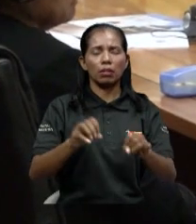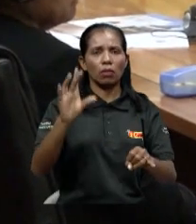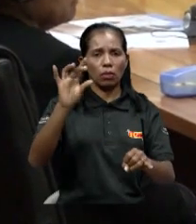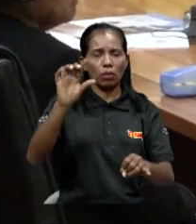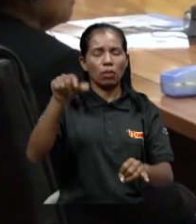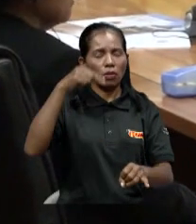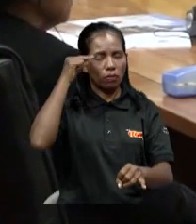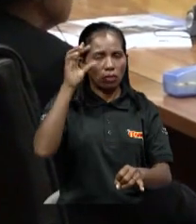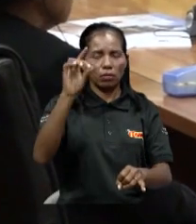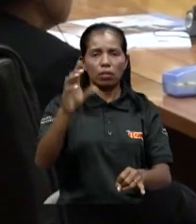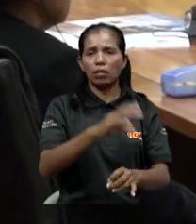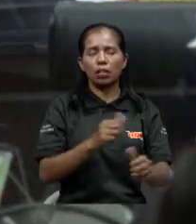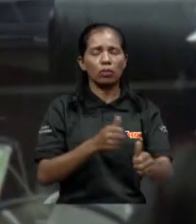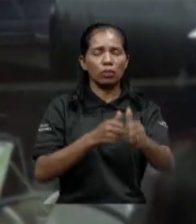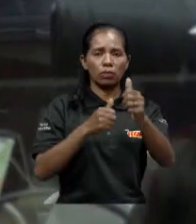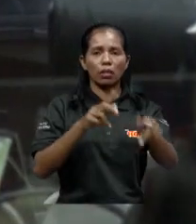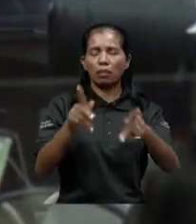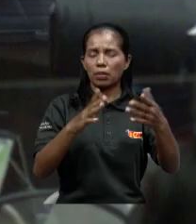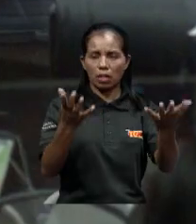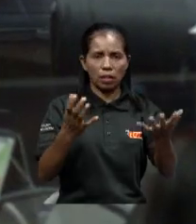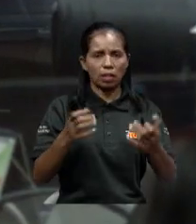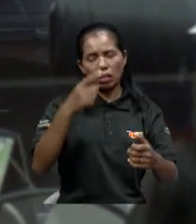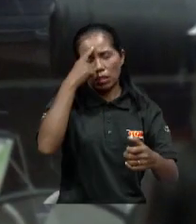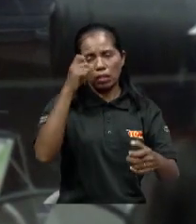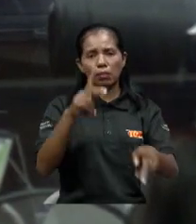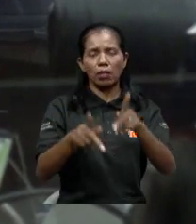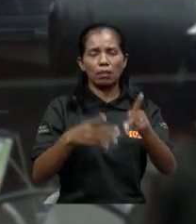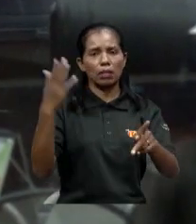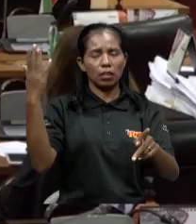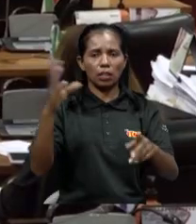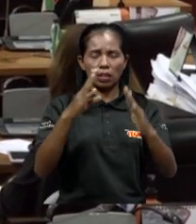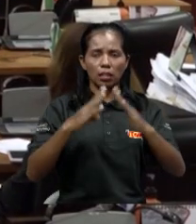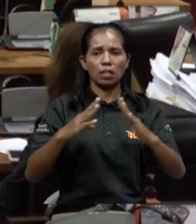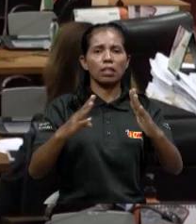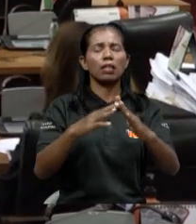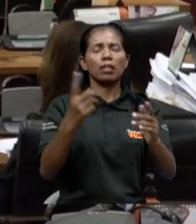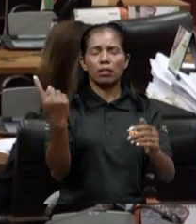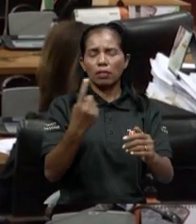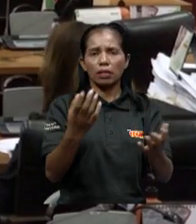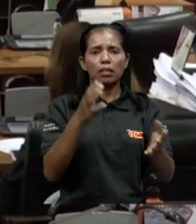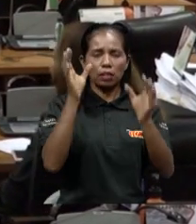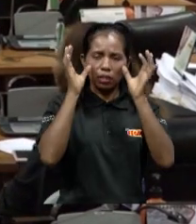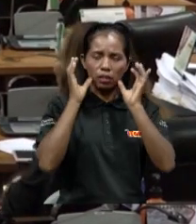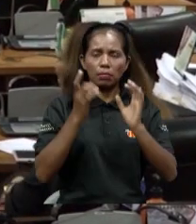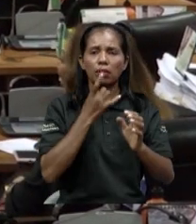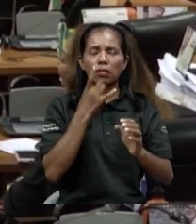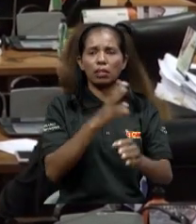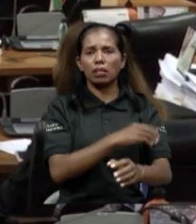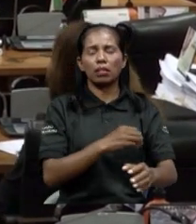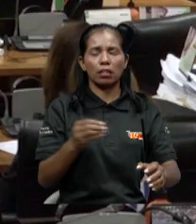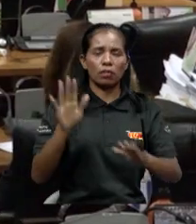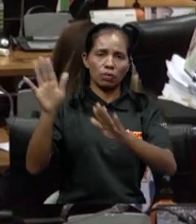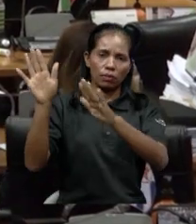Walucria, la tuir expectativa povo, tamba realidade povo e a capital dili na fatina lerik be eletricidade, liuliu e a área